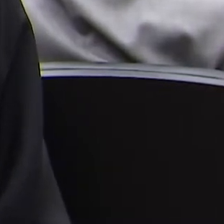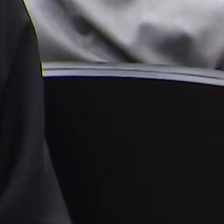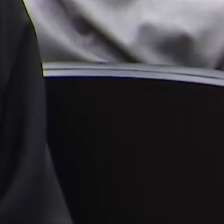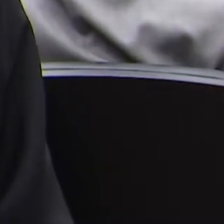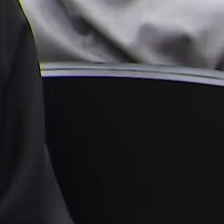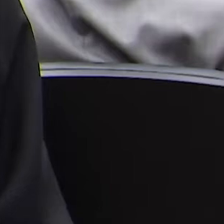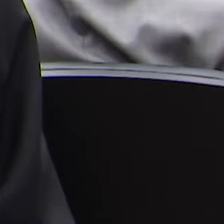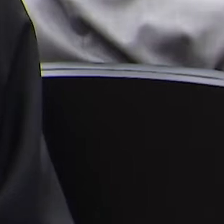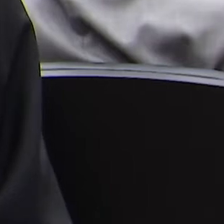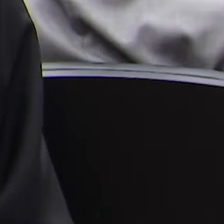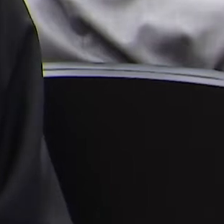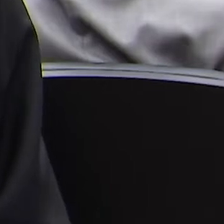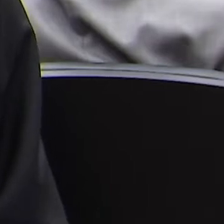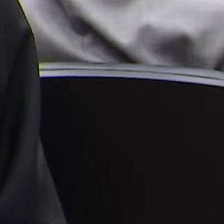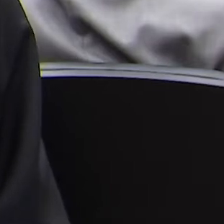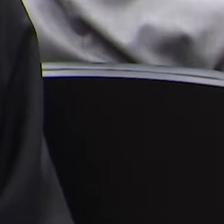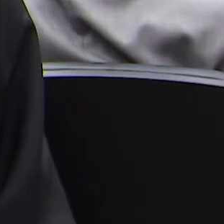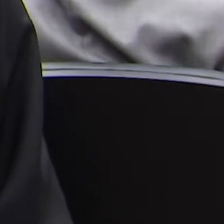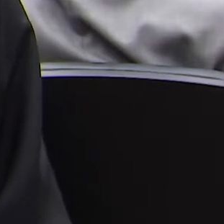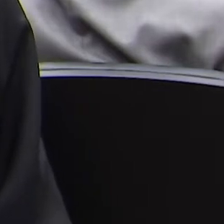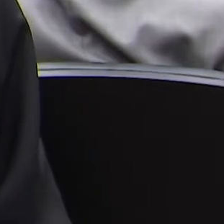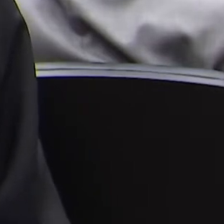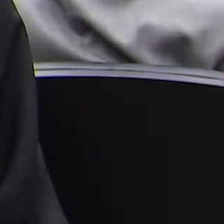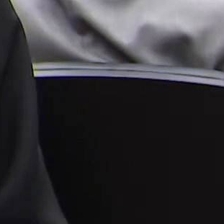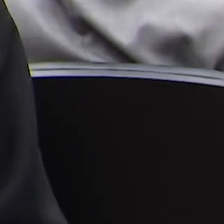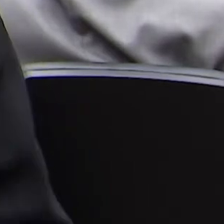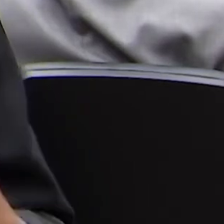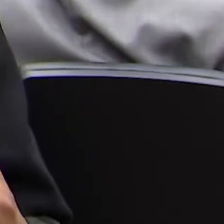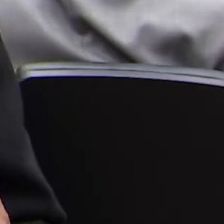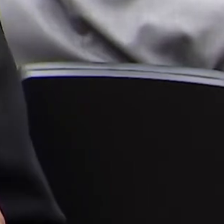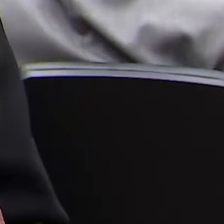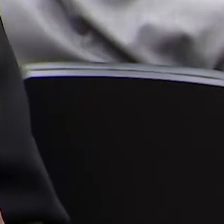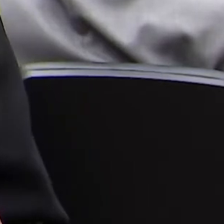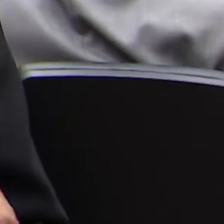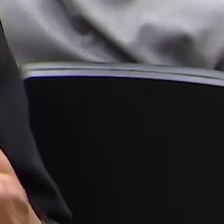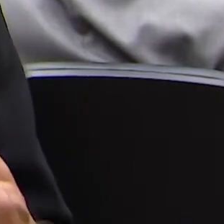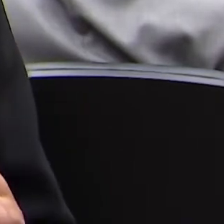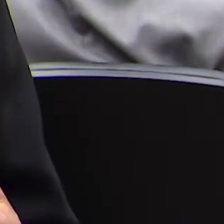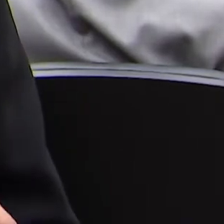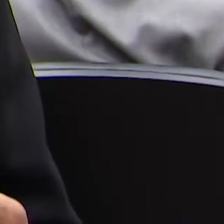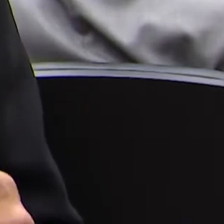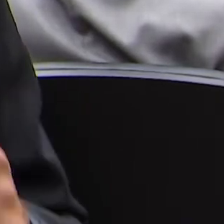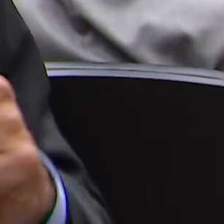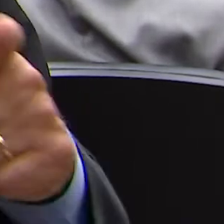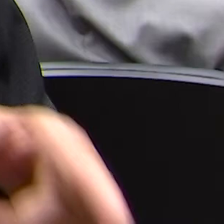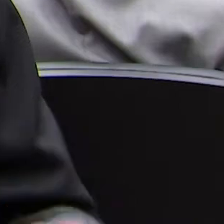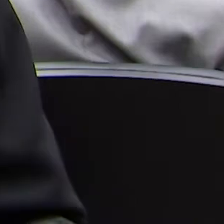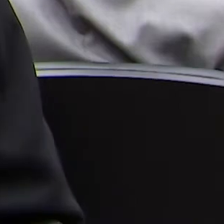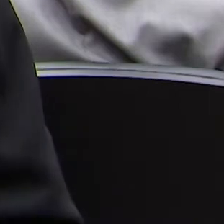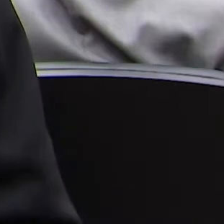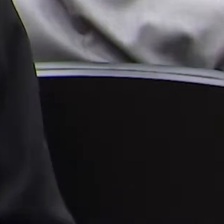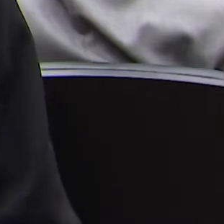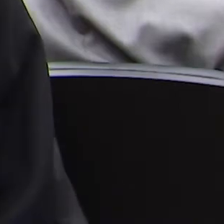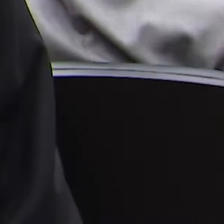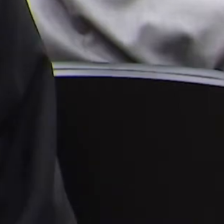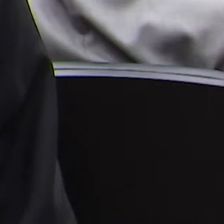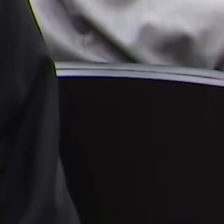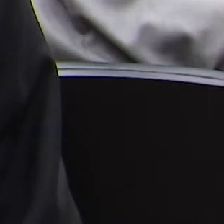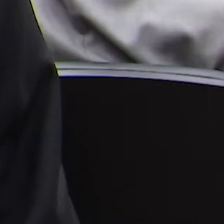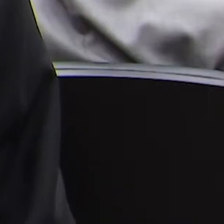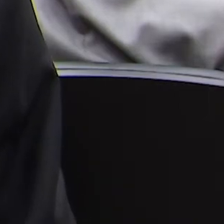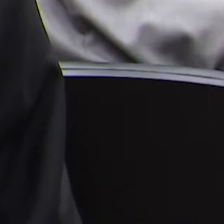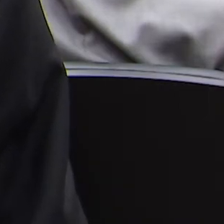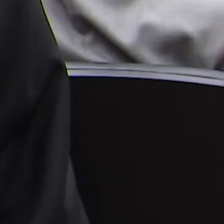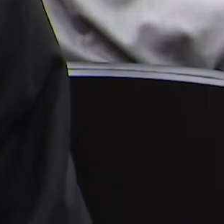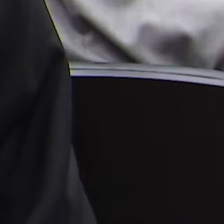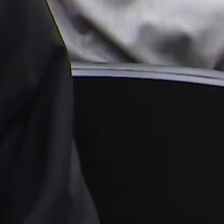apelando às entidades responsáveis no sentido de criar um cartório e que ele seja instalado na